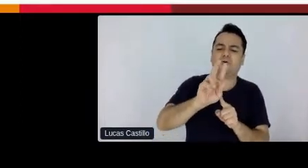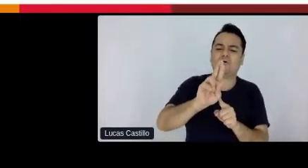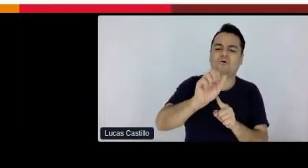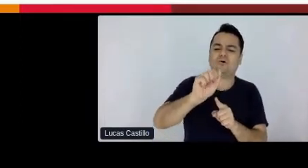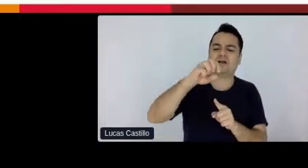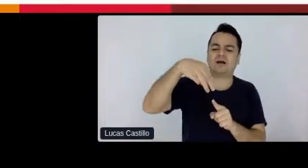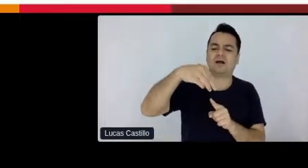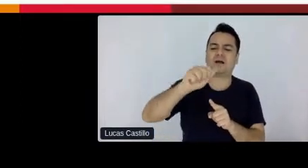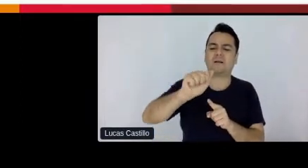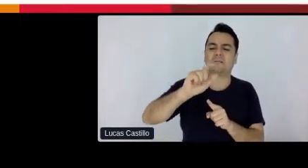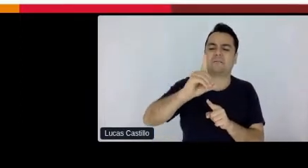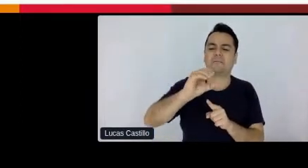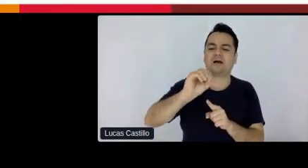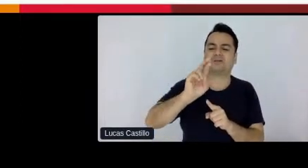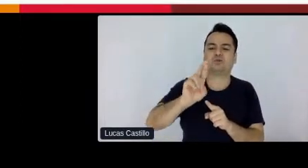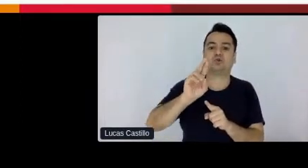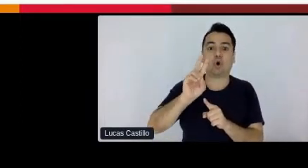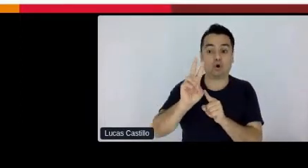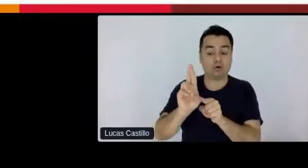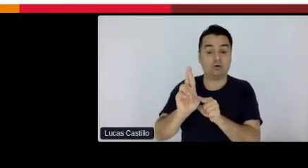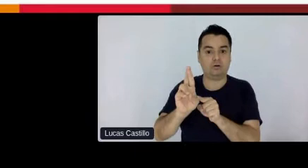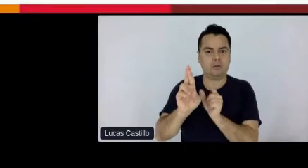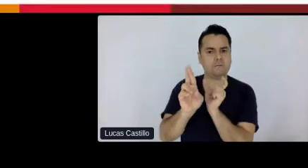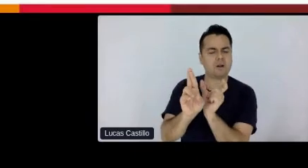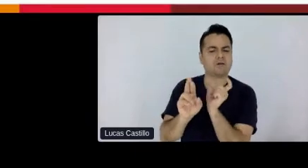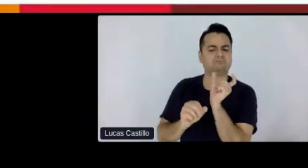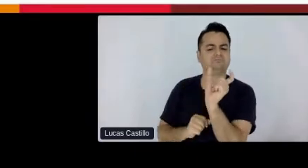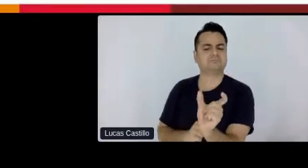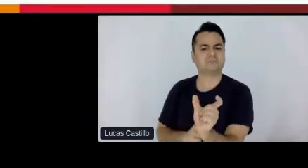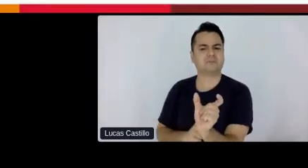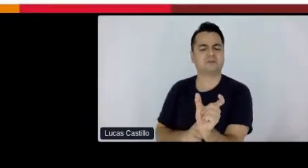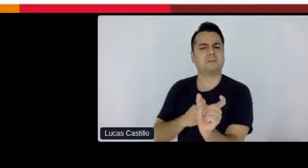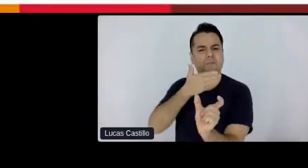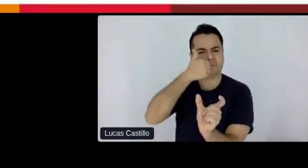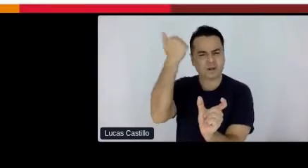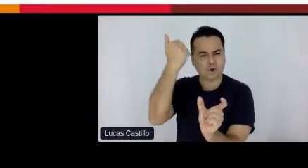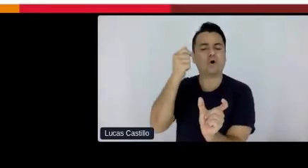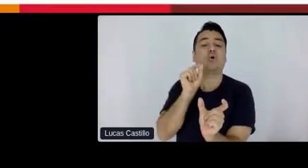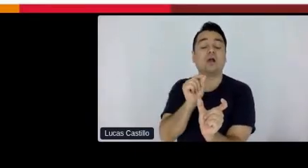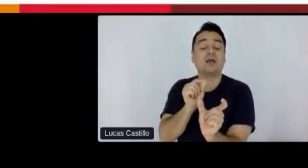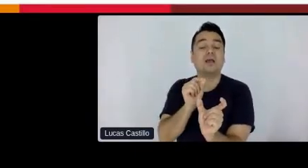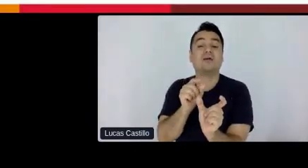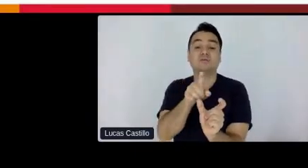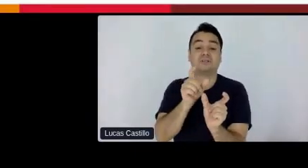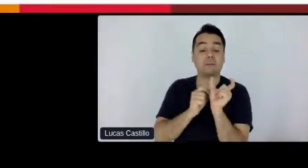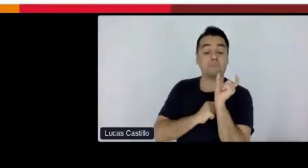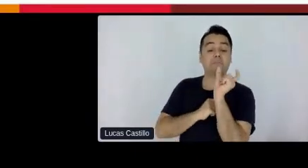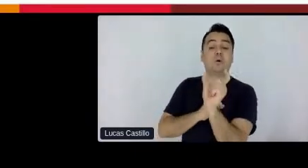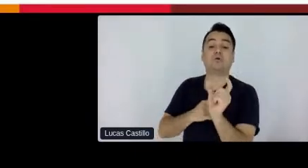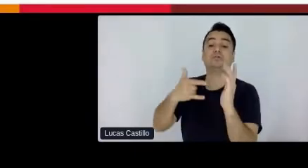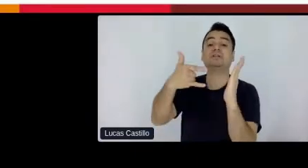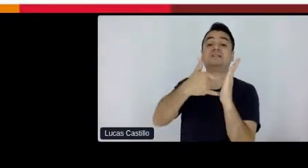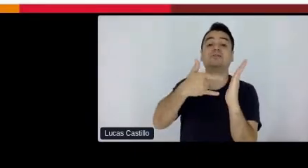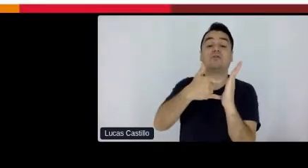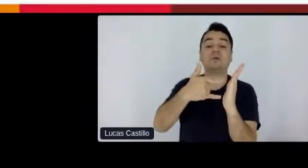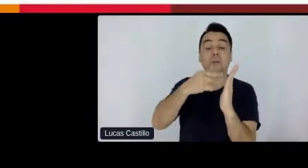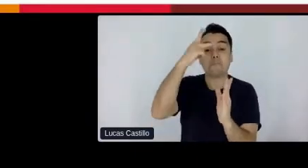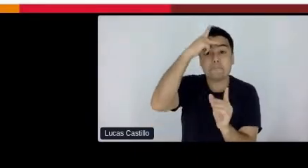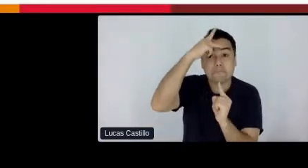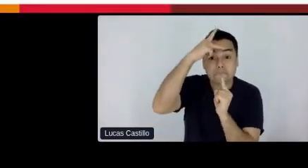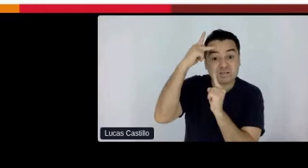inclusivo e aumentando o alcance do seu anúncio, por que você não coloca vaga para desenvolvedor, para